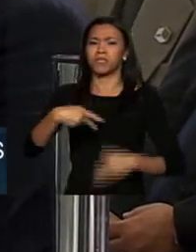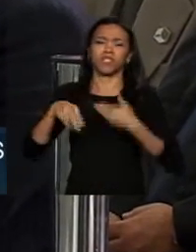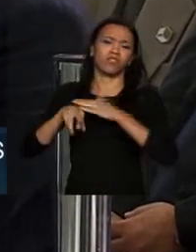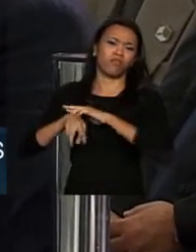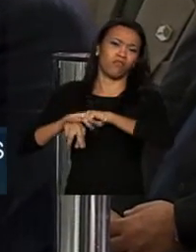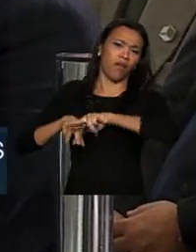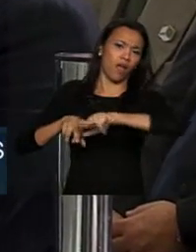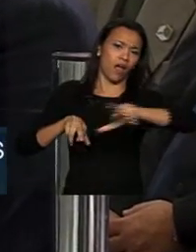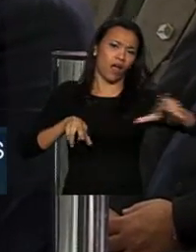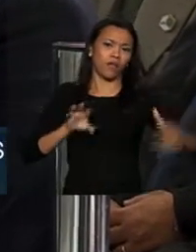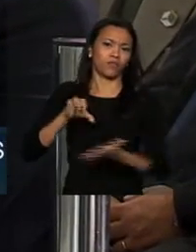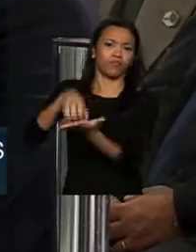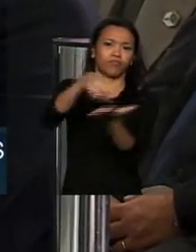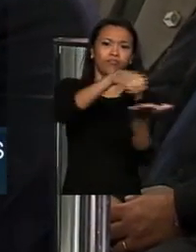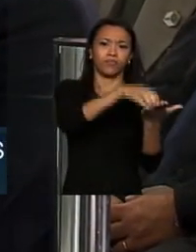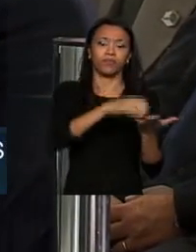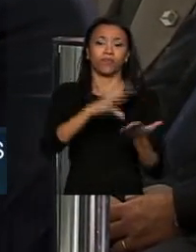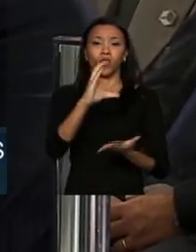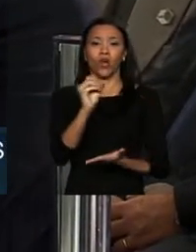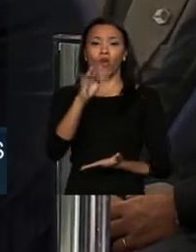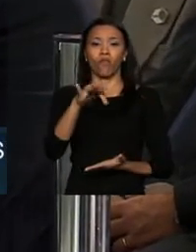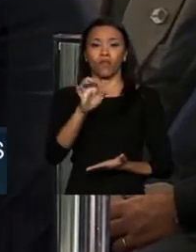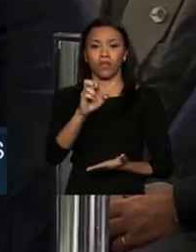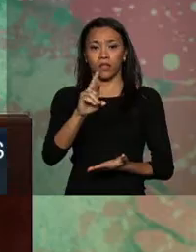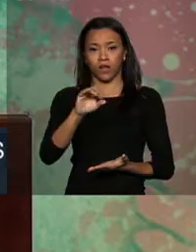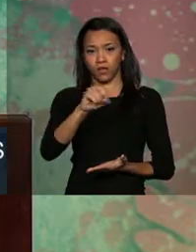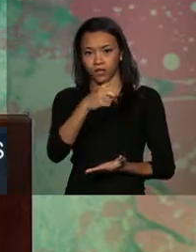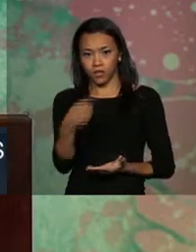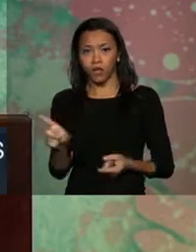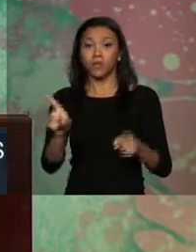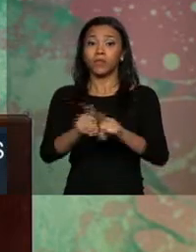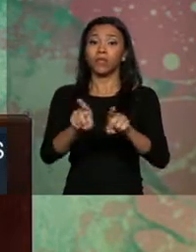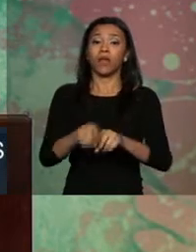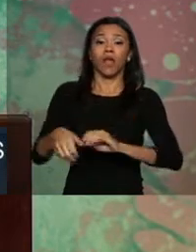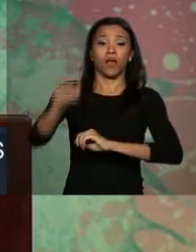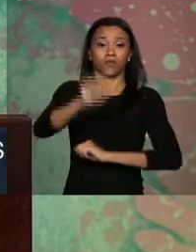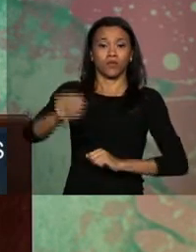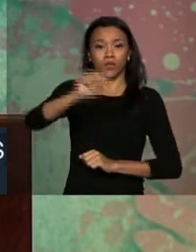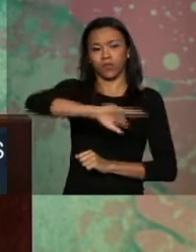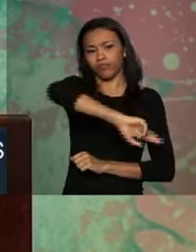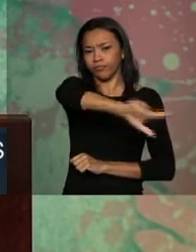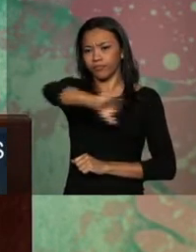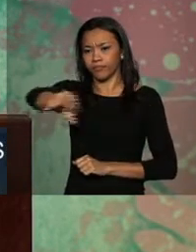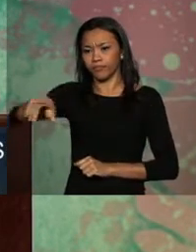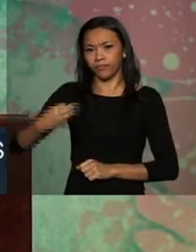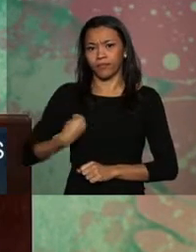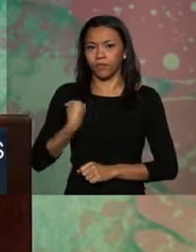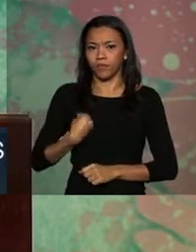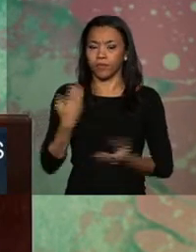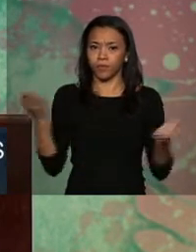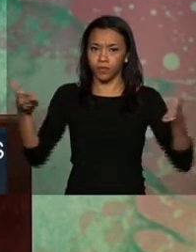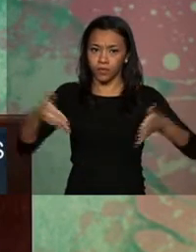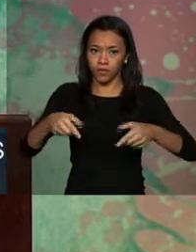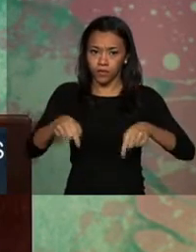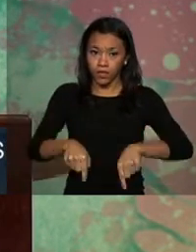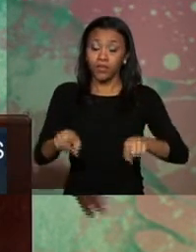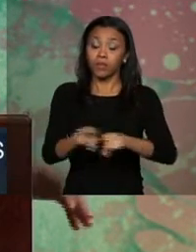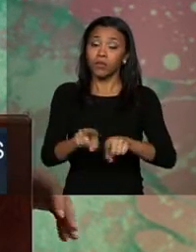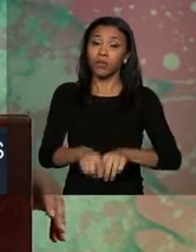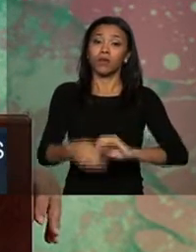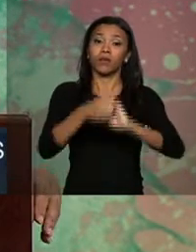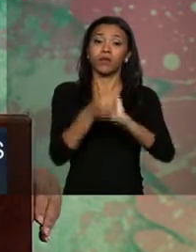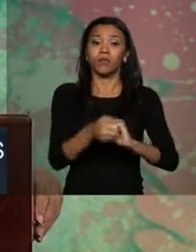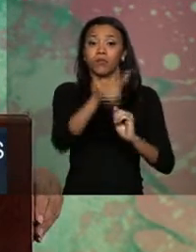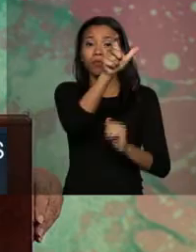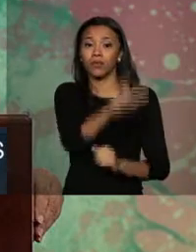confederações, federações e associações aqui presentes. Cumprimentar o Guilherme Campos,